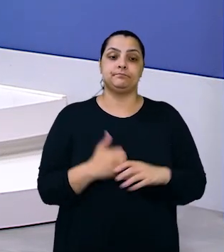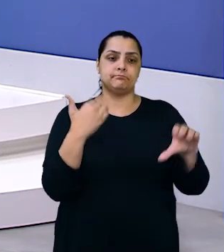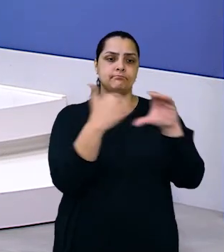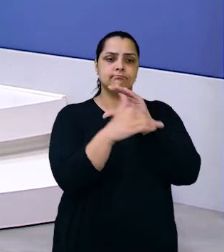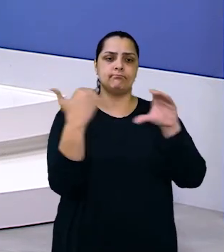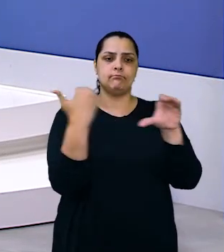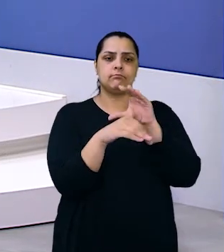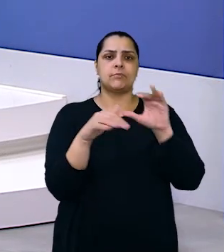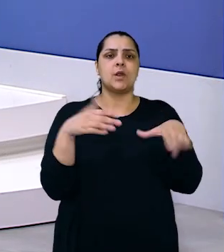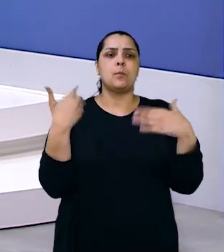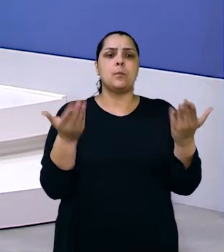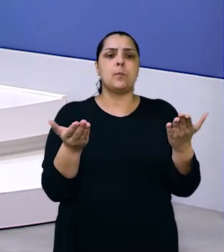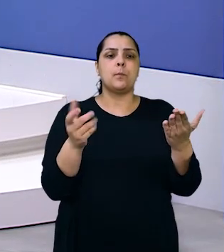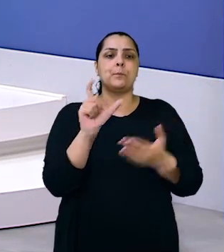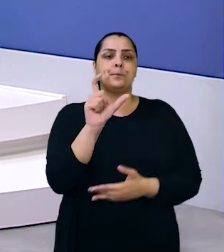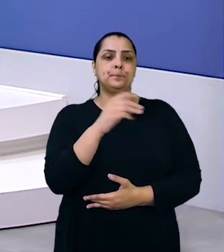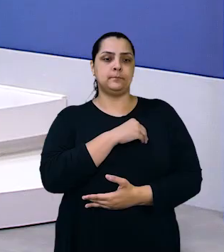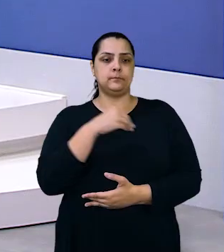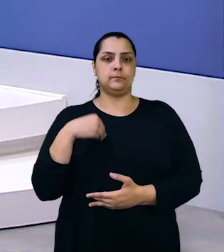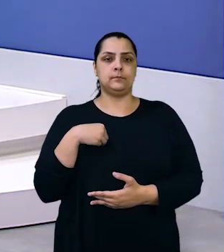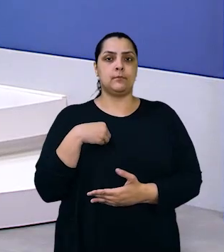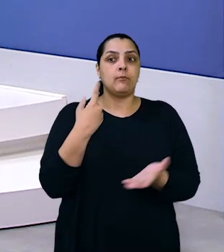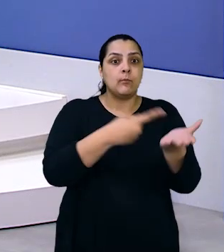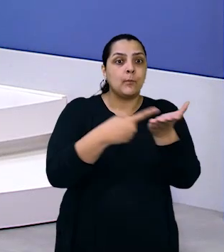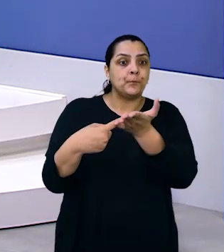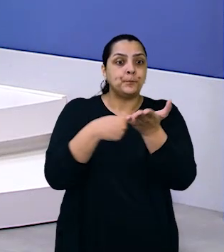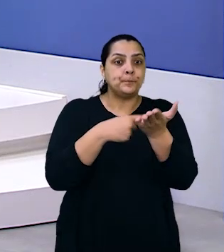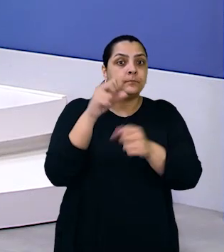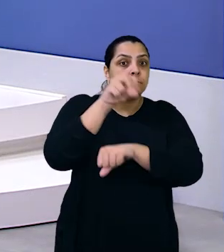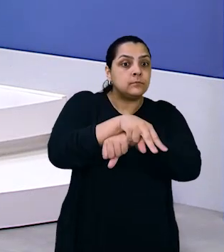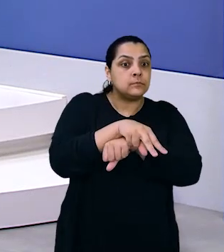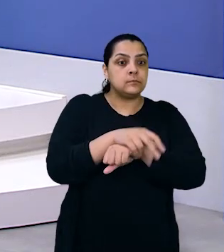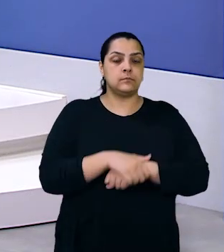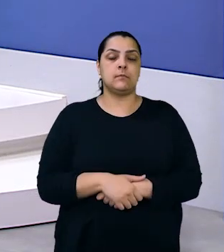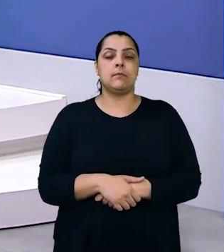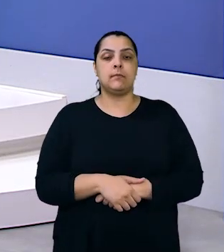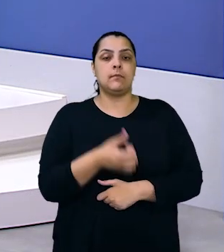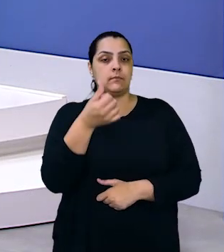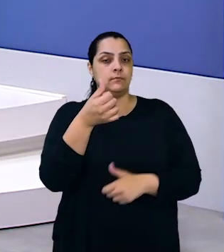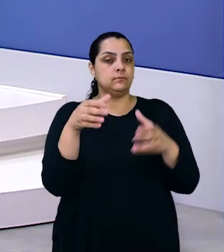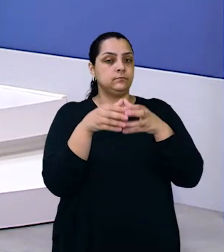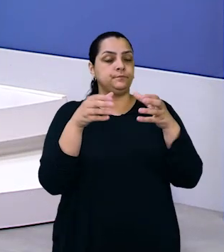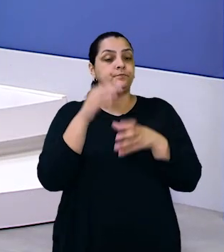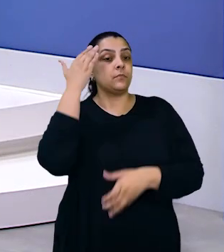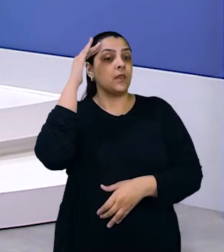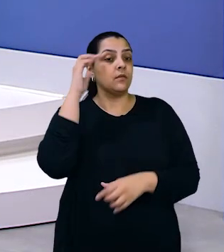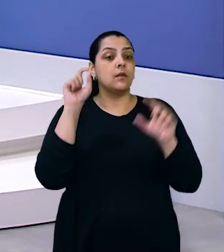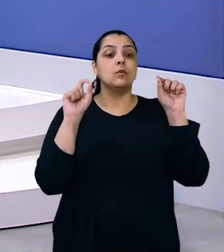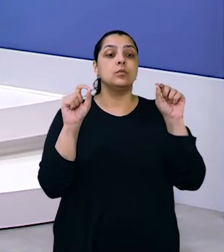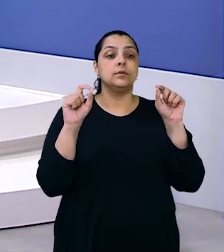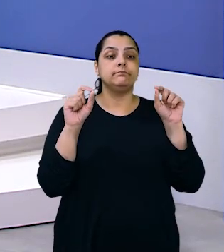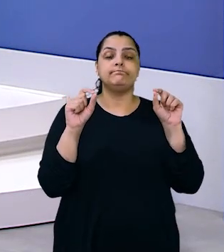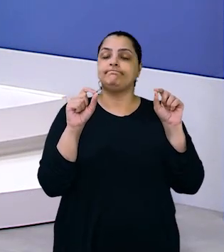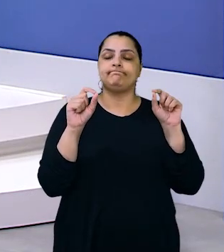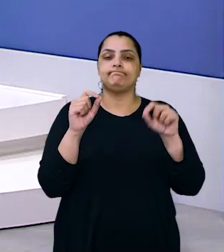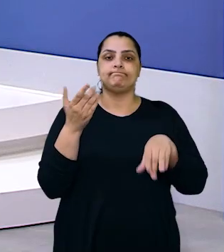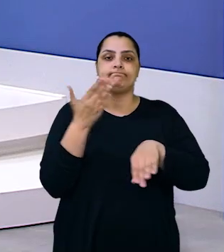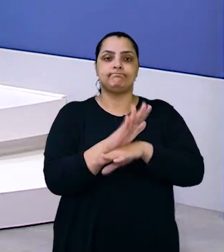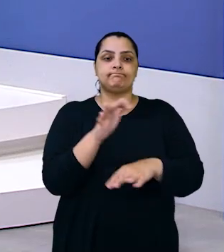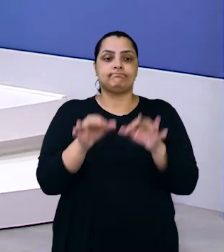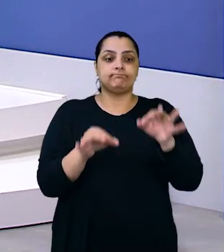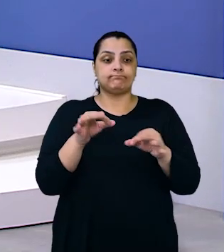tratavam do tipo de cobertura de plano de saúde acertado na admissão. A sexta turma entendeu ter havido negativa de